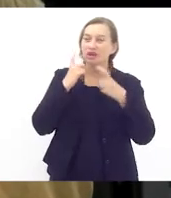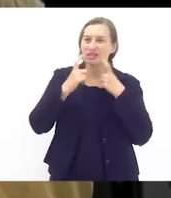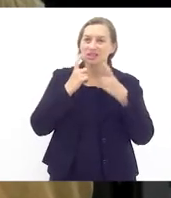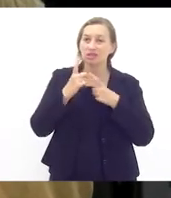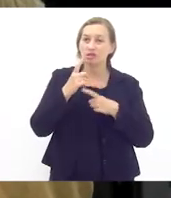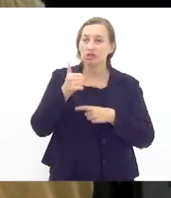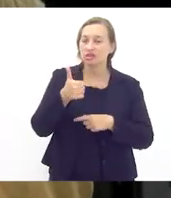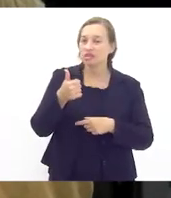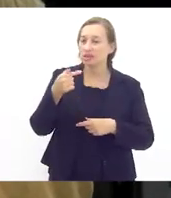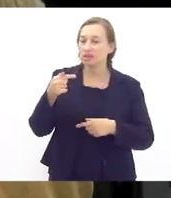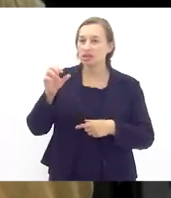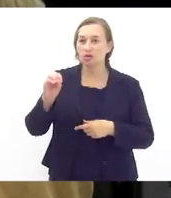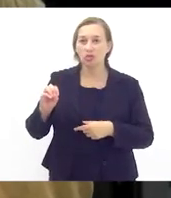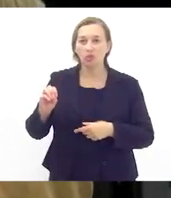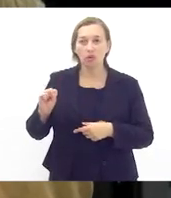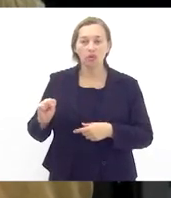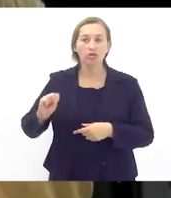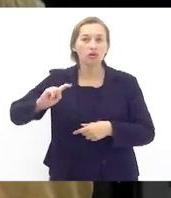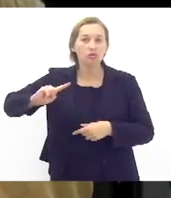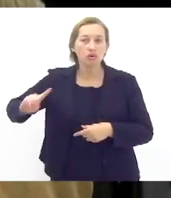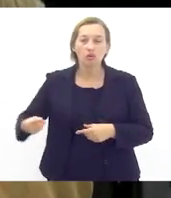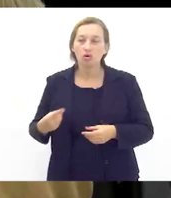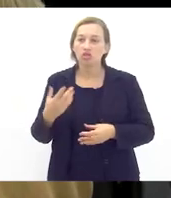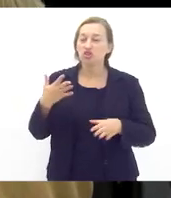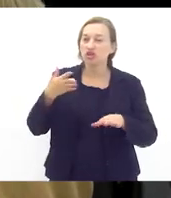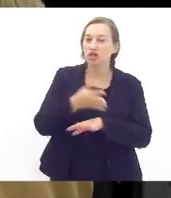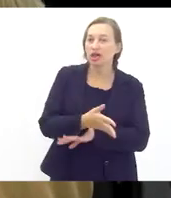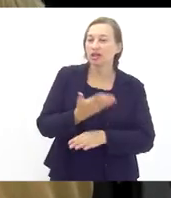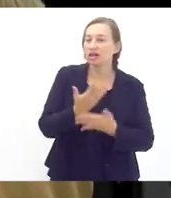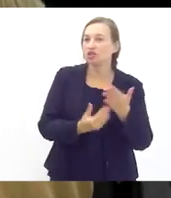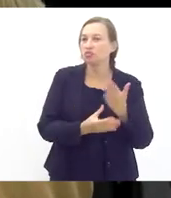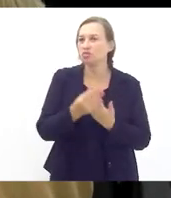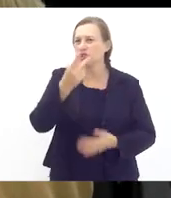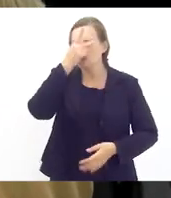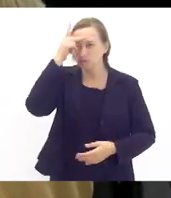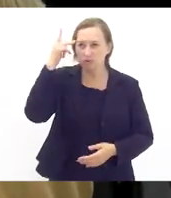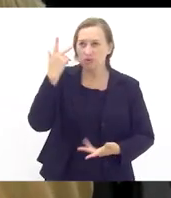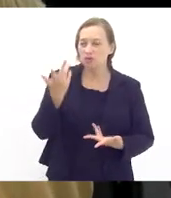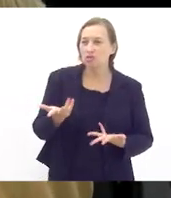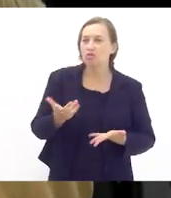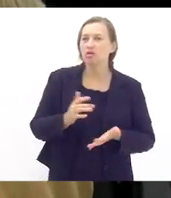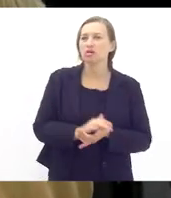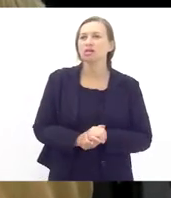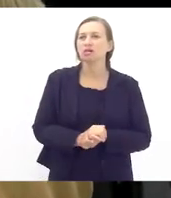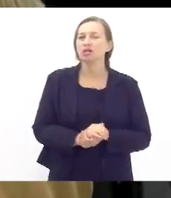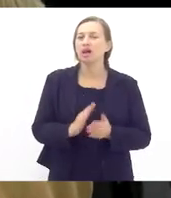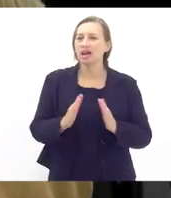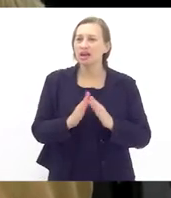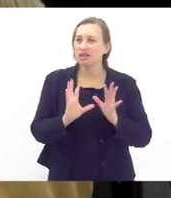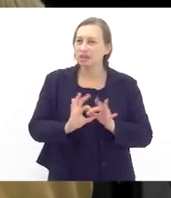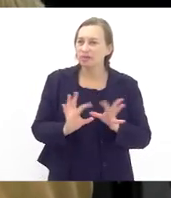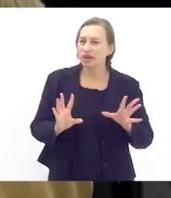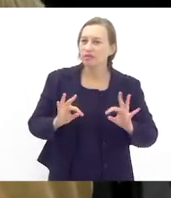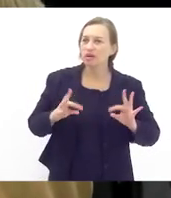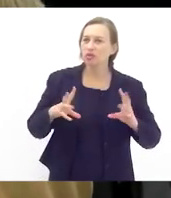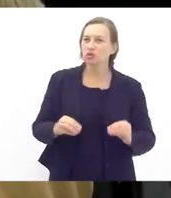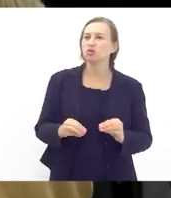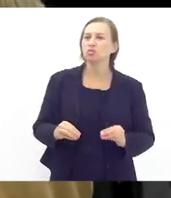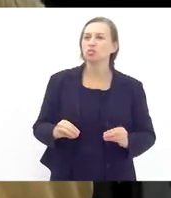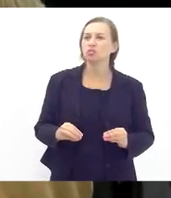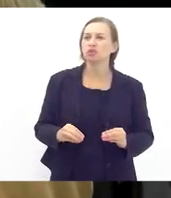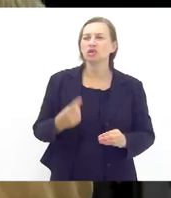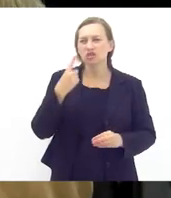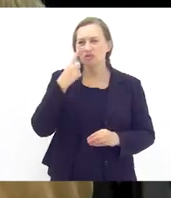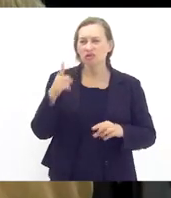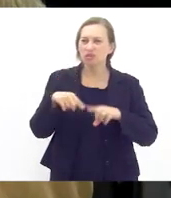138 milhões a gente precisa fazer isso chegar na mão das pessoas precisa ter a casa precisa estar organizada para isso E aí a gente às